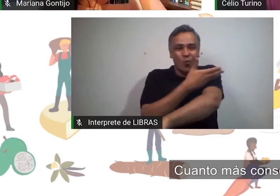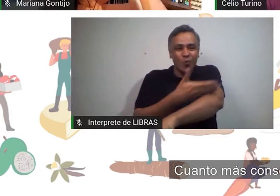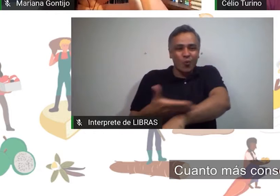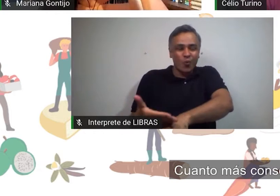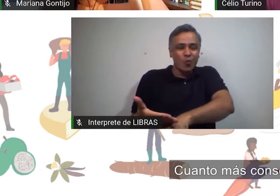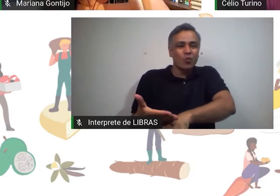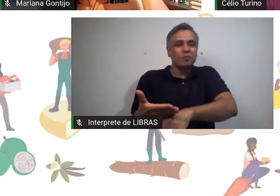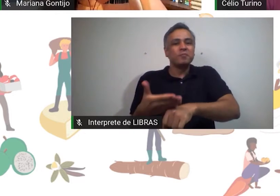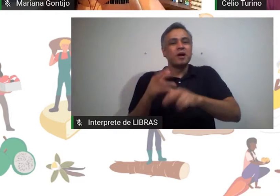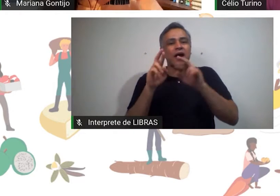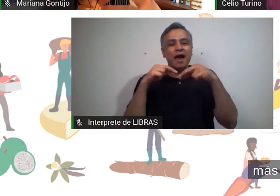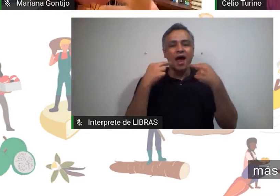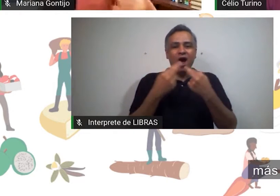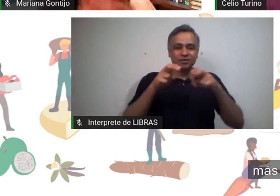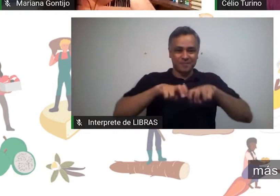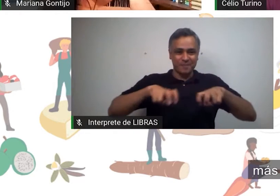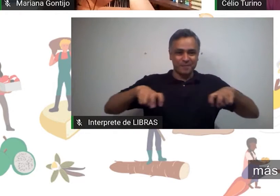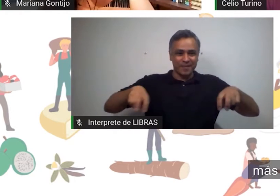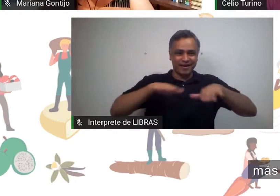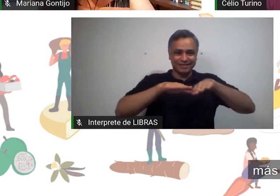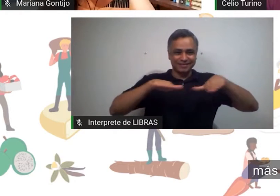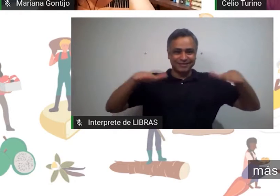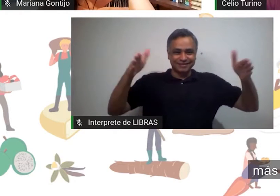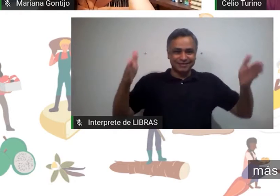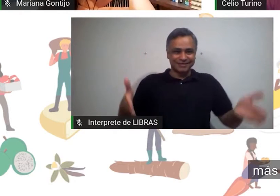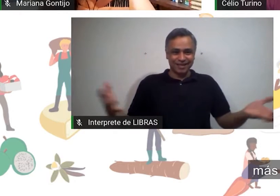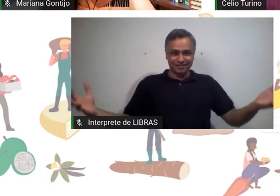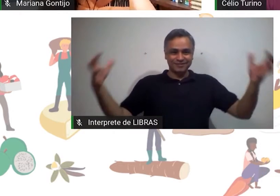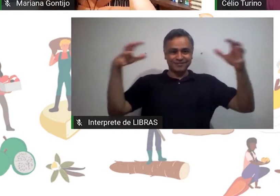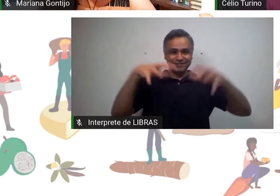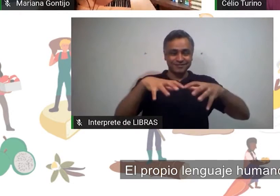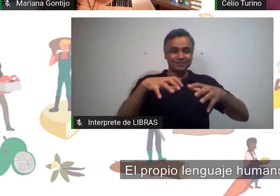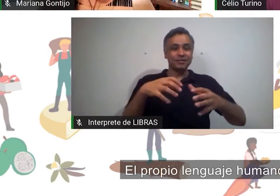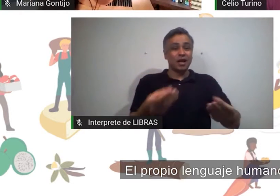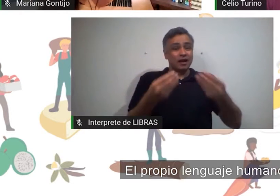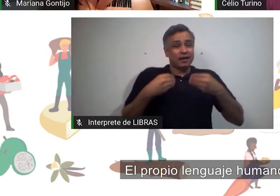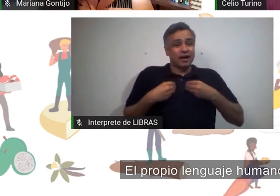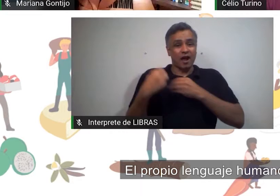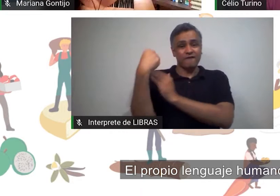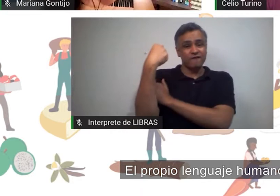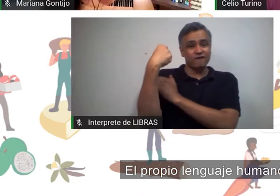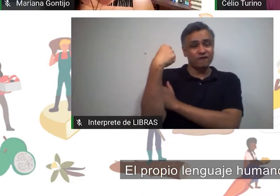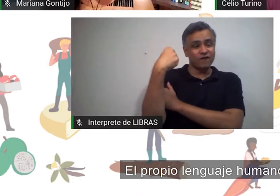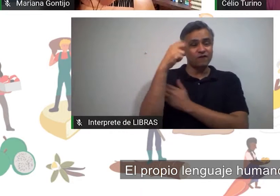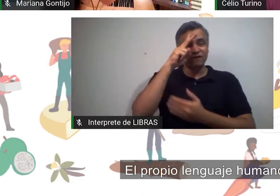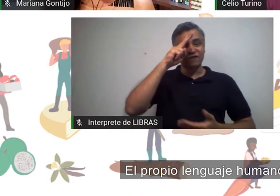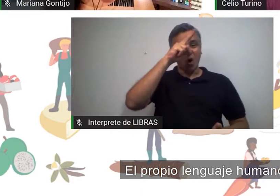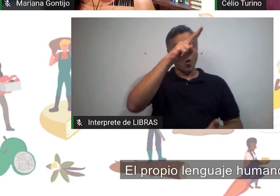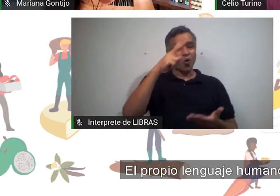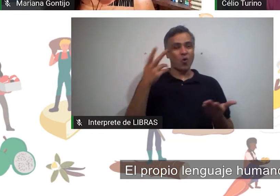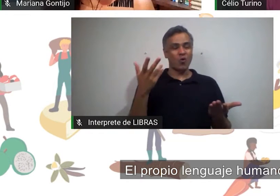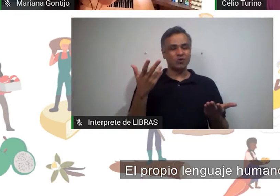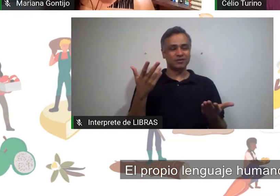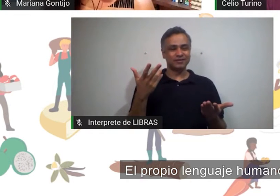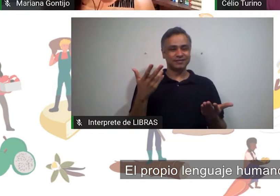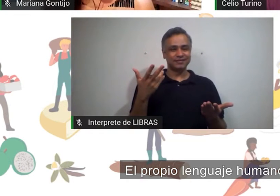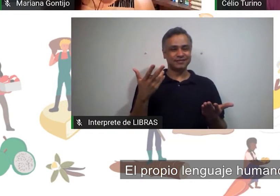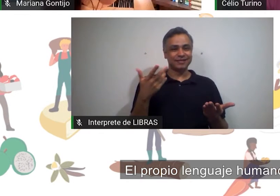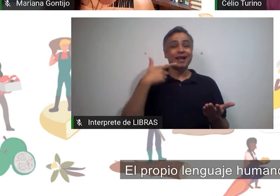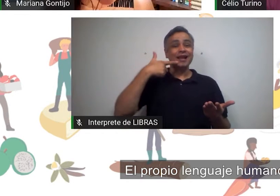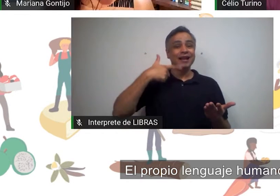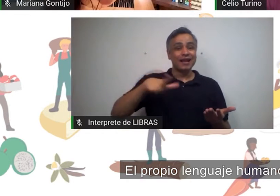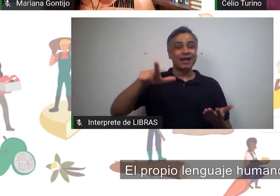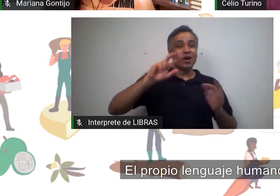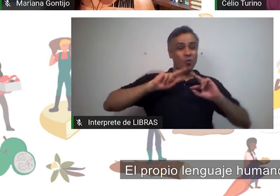se reunir à mesa, mais a gente se fortalece. A própria linguagem humana, ela é resultado